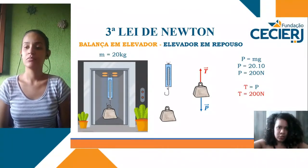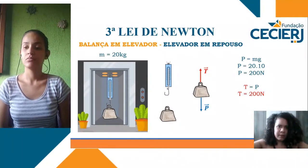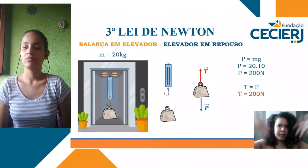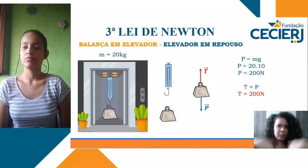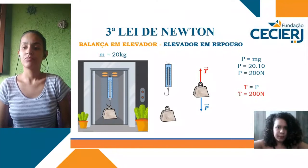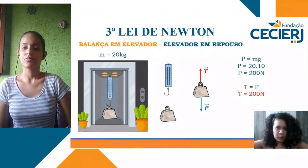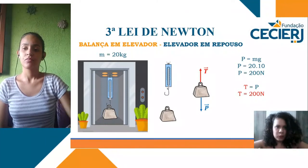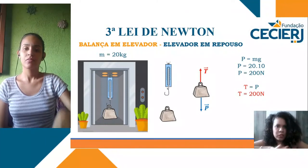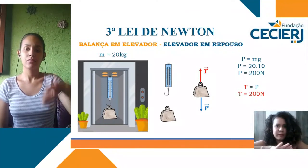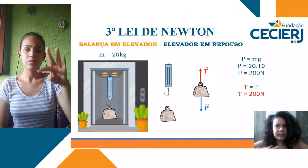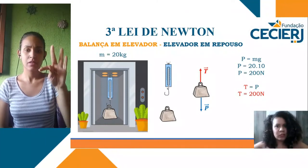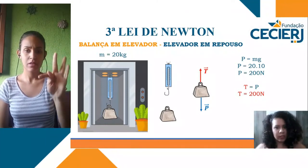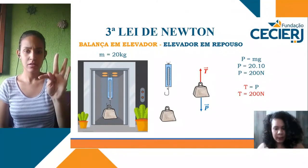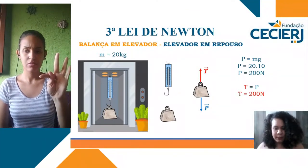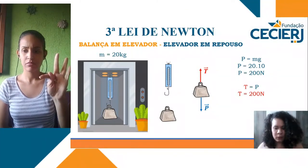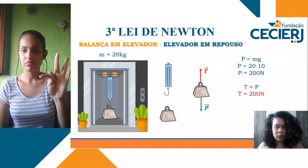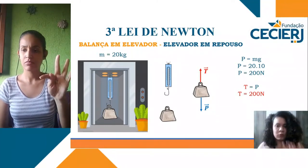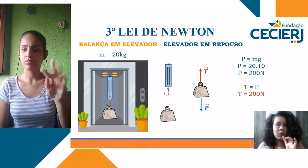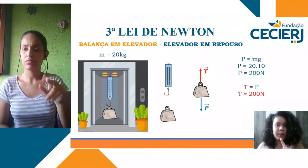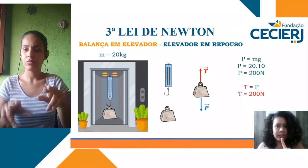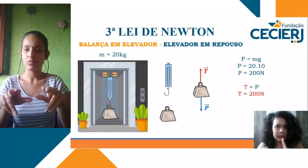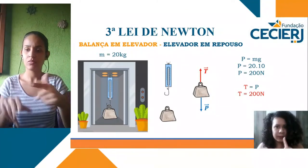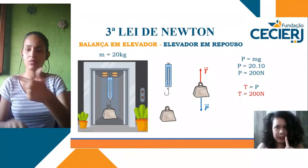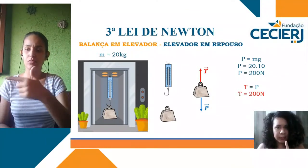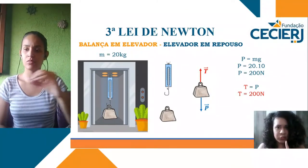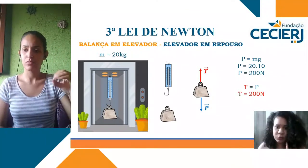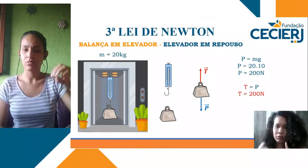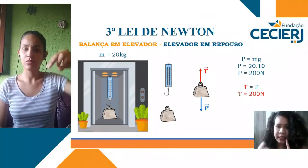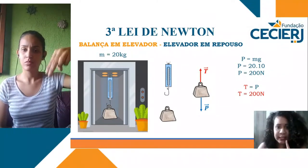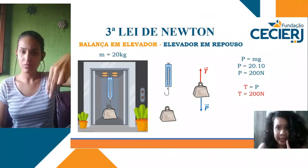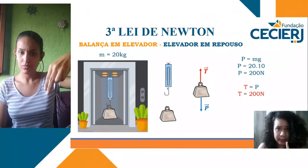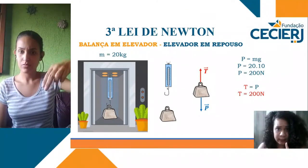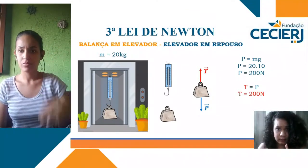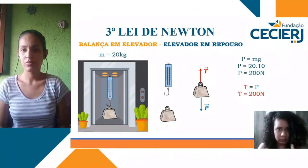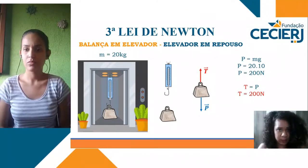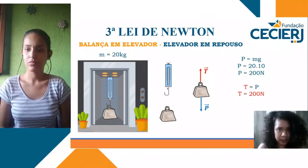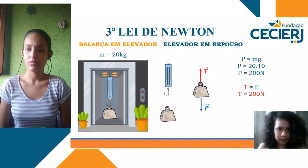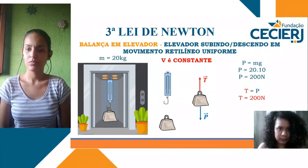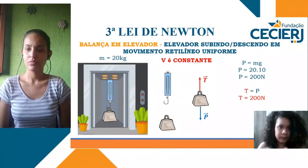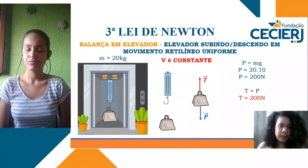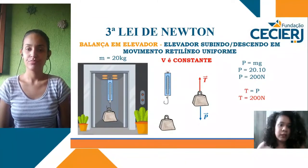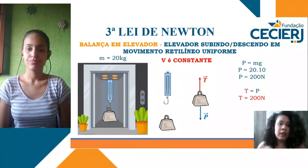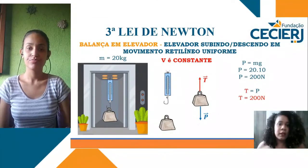tração puxa mais, nem o peso puxa mais, ele está em repouso, obedecendo a primeira lei de Newton da inércia.